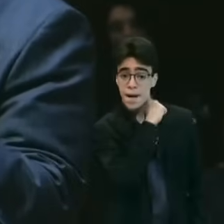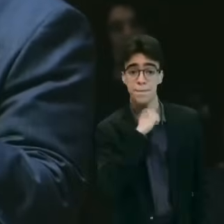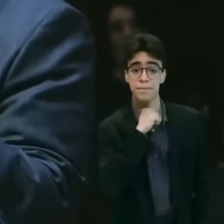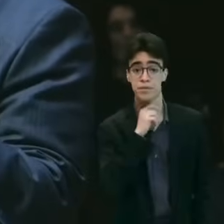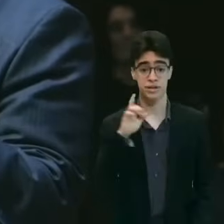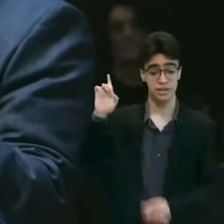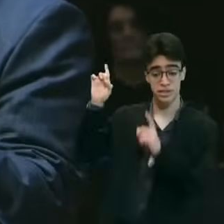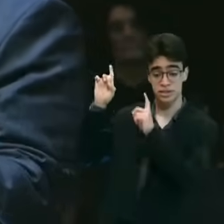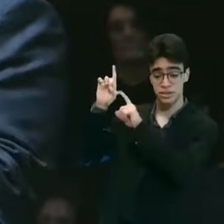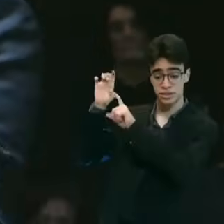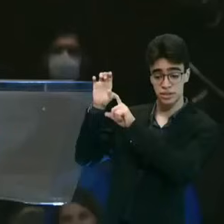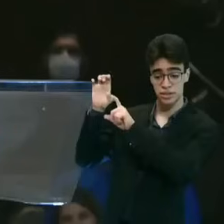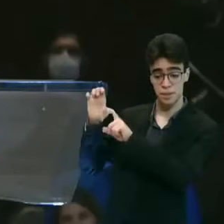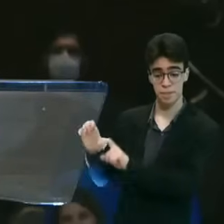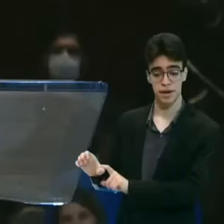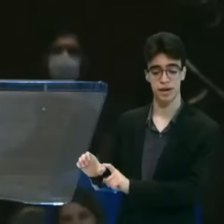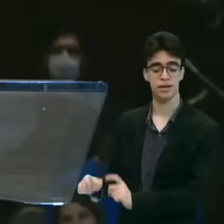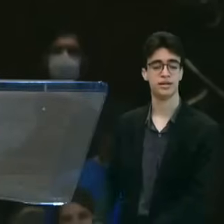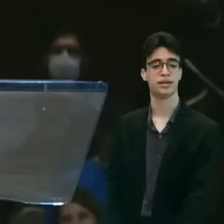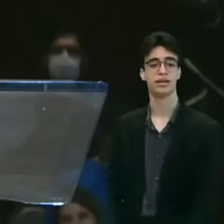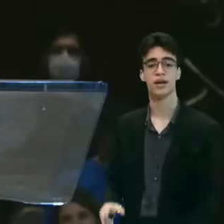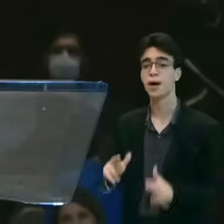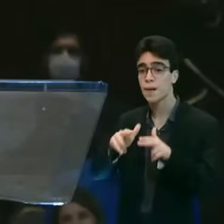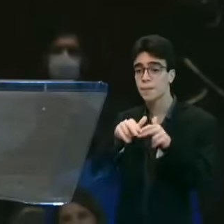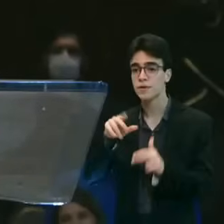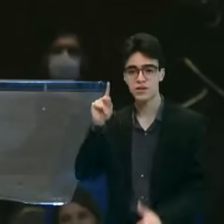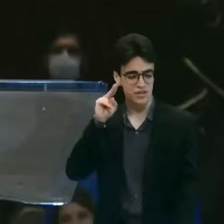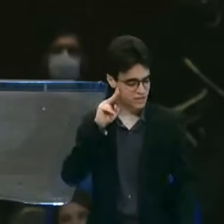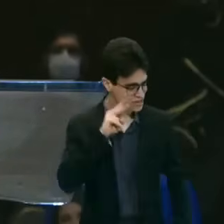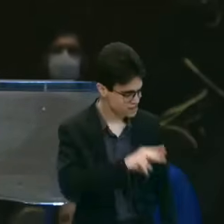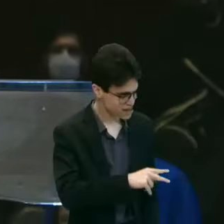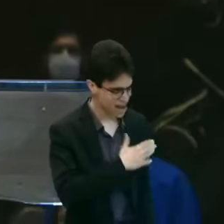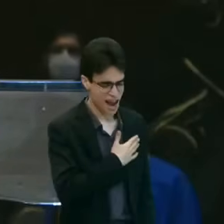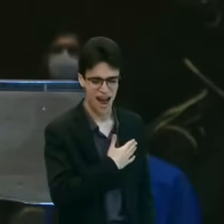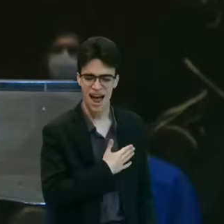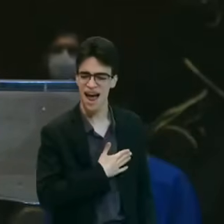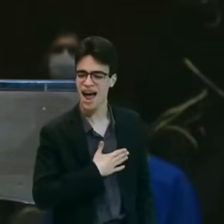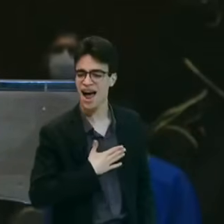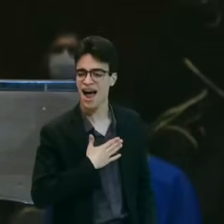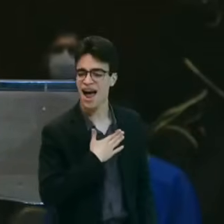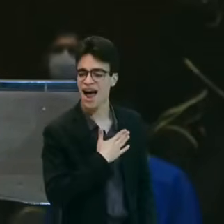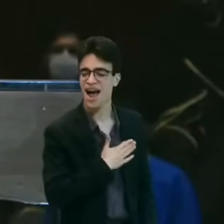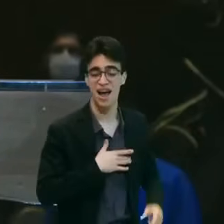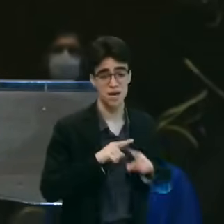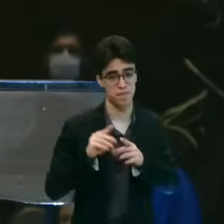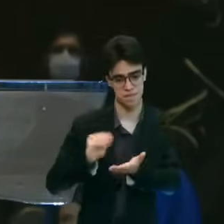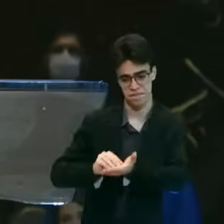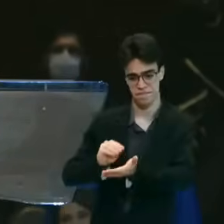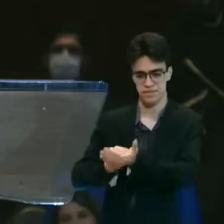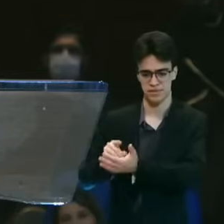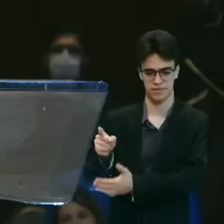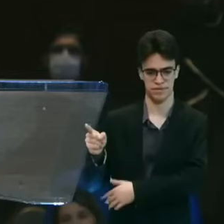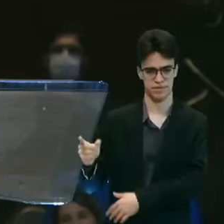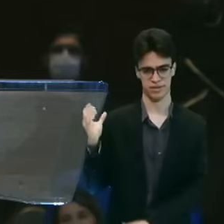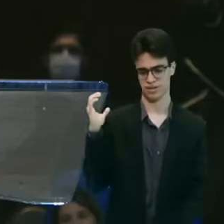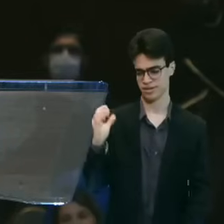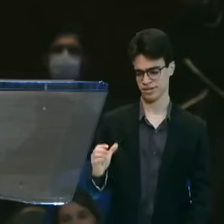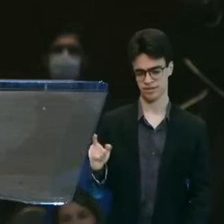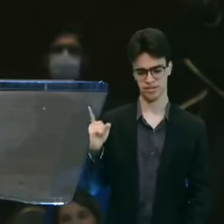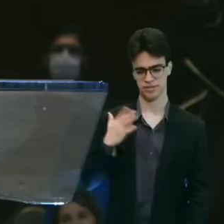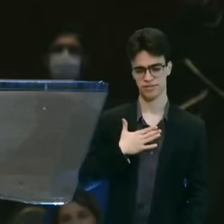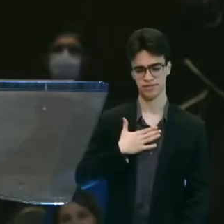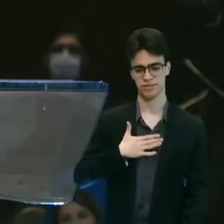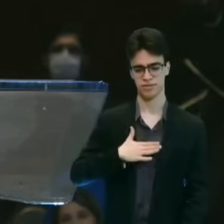dependia de Deus, e por isso o Senhor se agradava de Abel e não gostava da atitude interior de